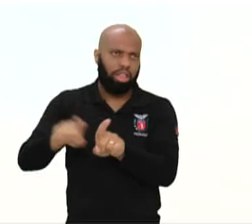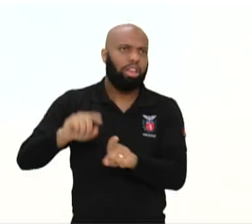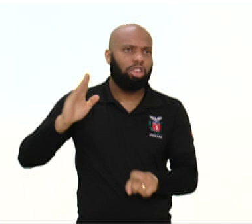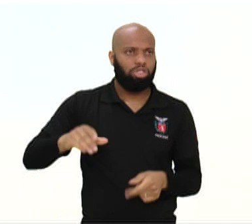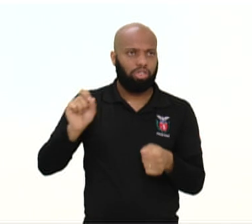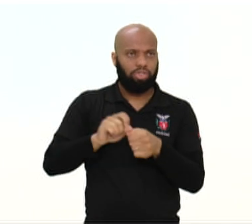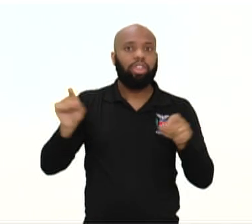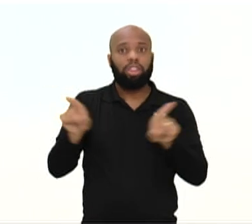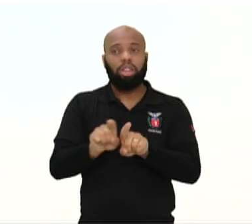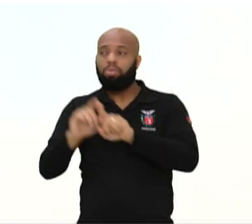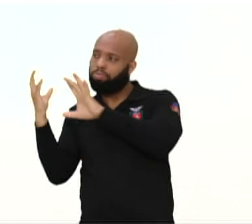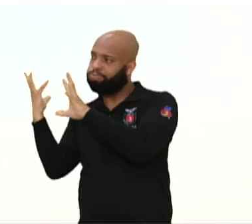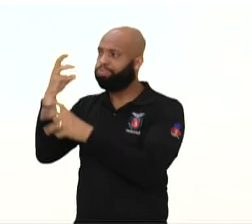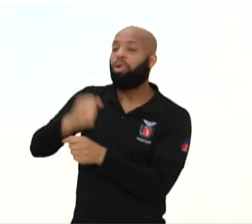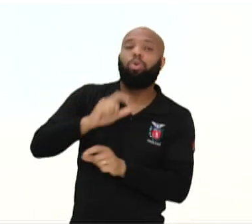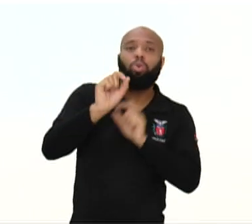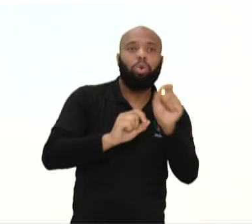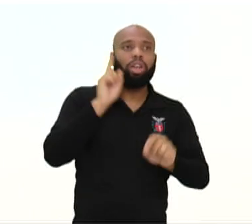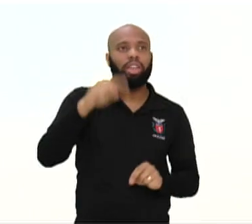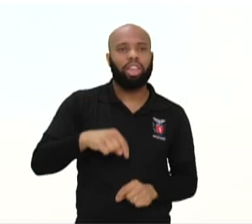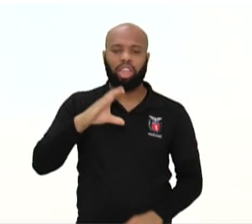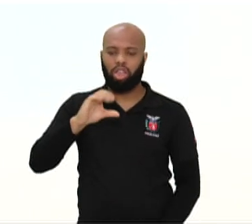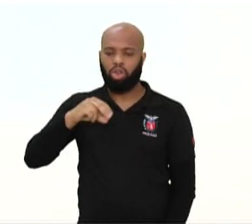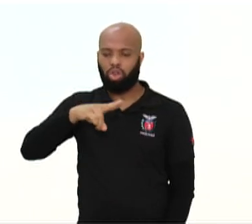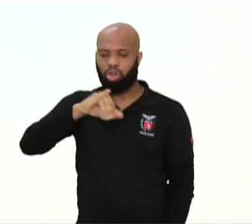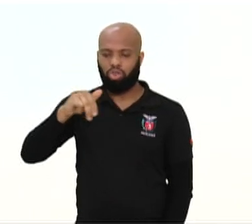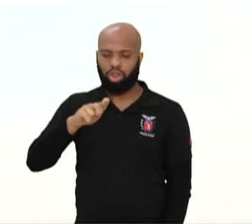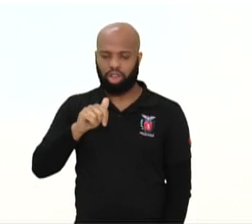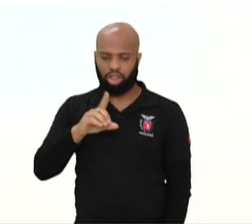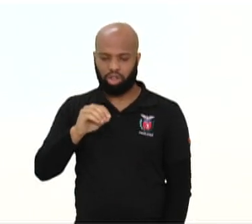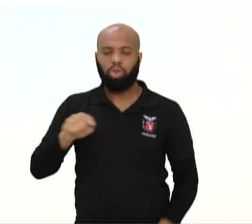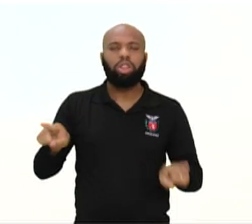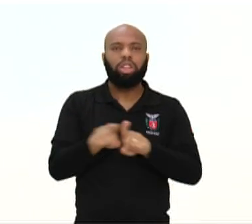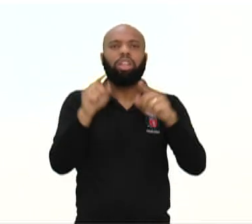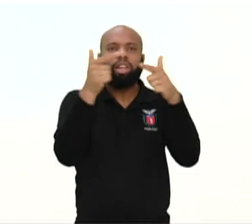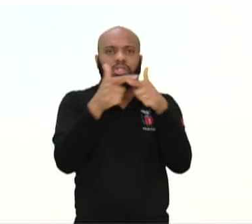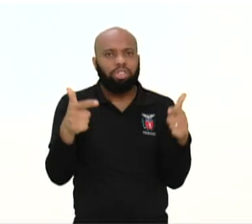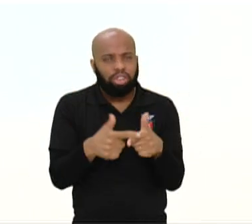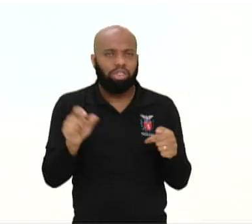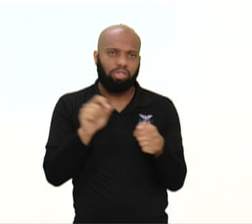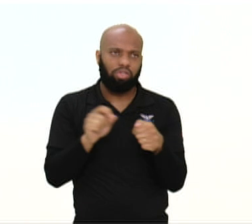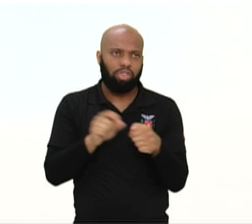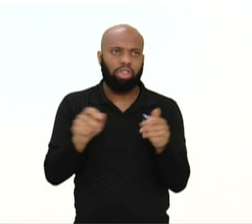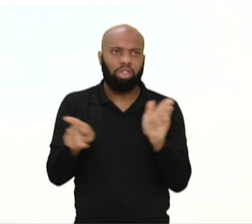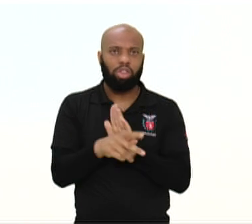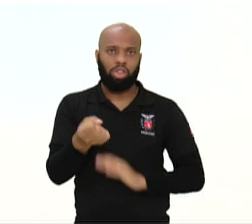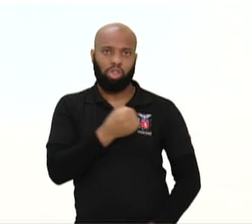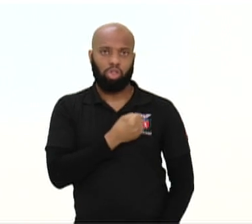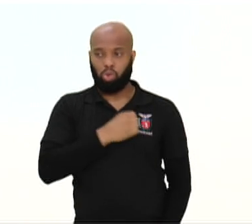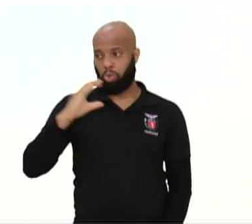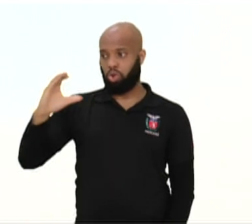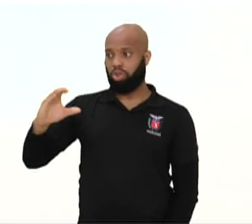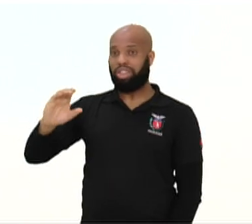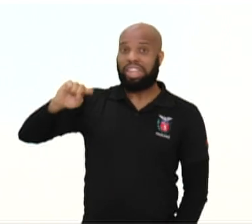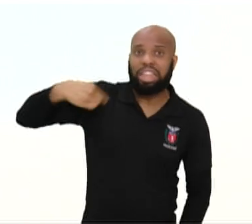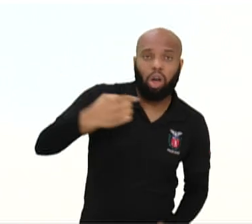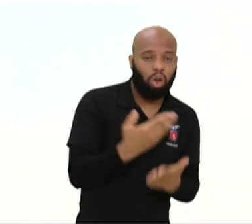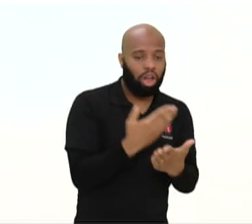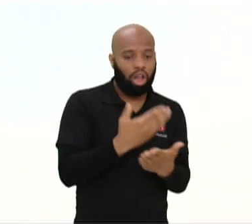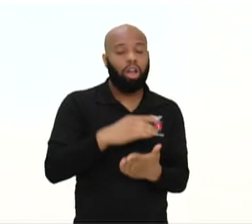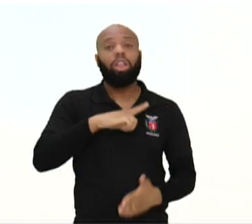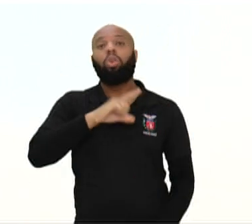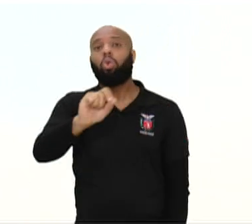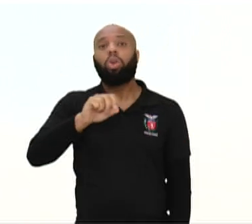aqui uma retomada do que seria o conjugado e a divisão com exercícios de números complexos. Na nossa próxima